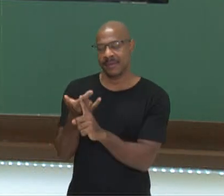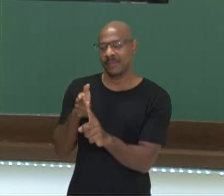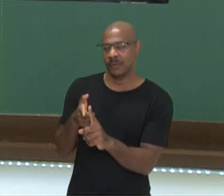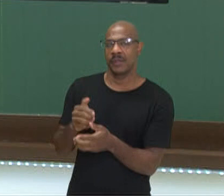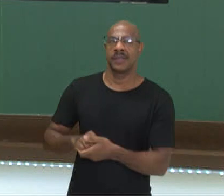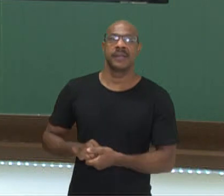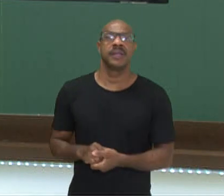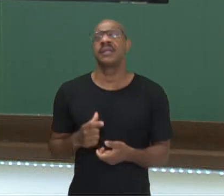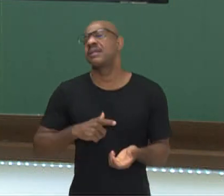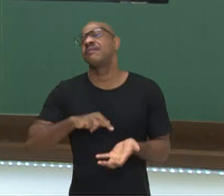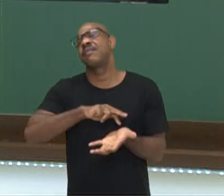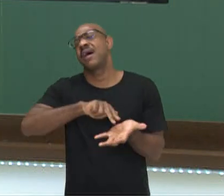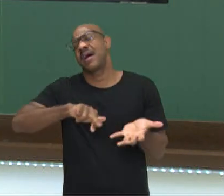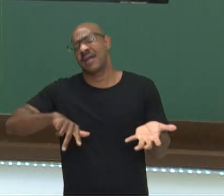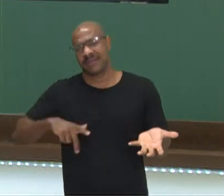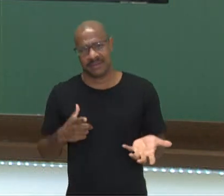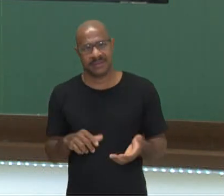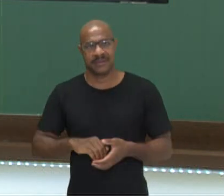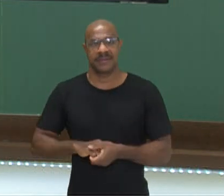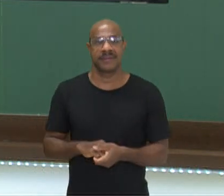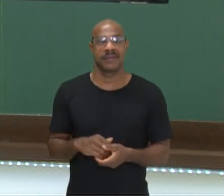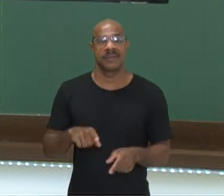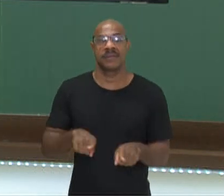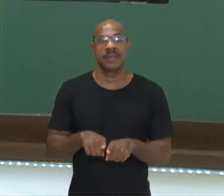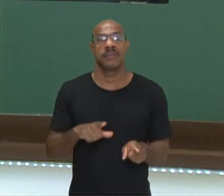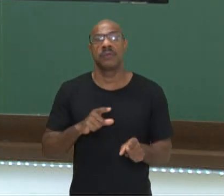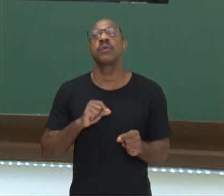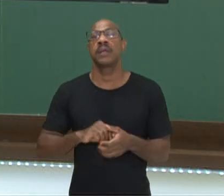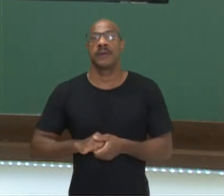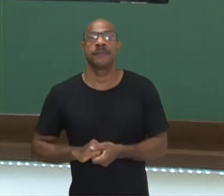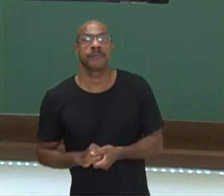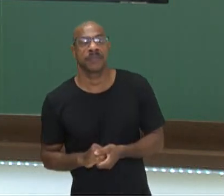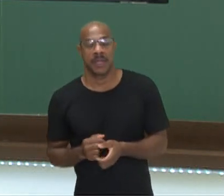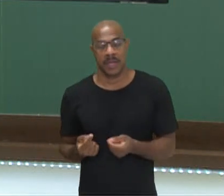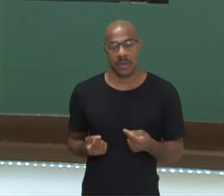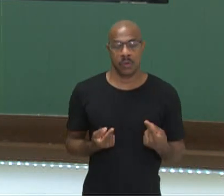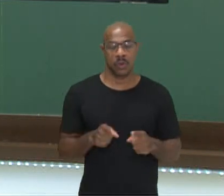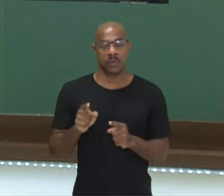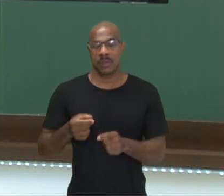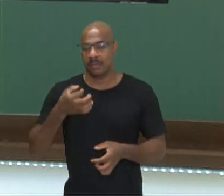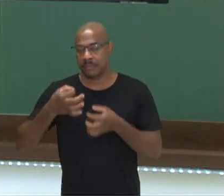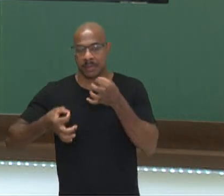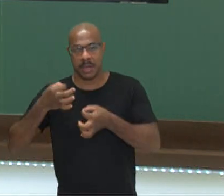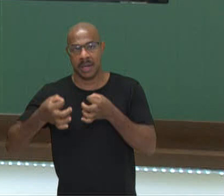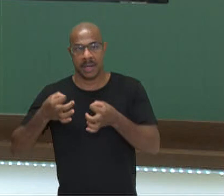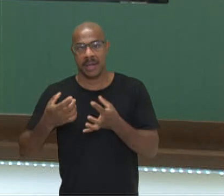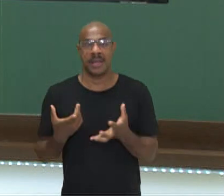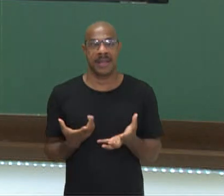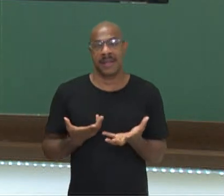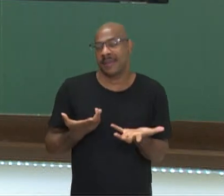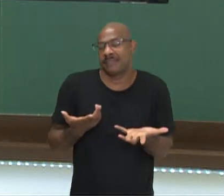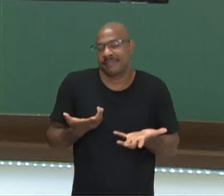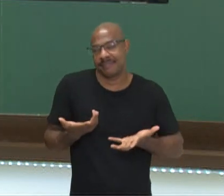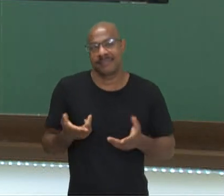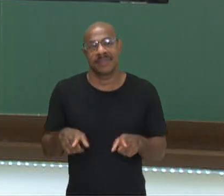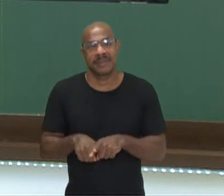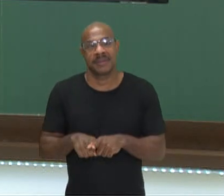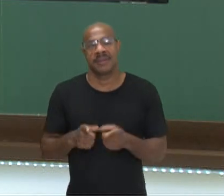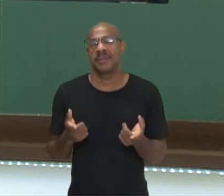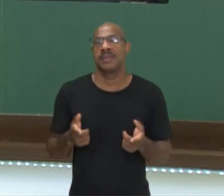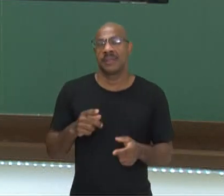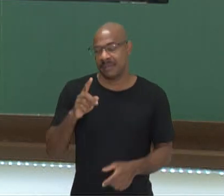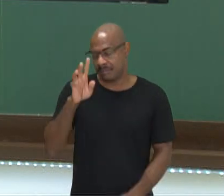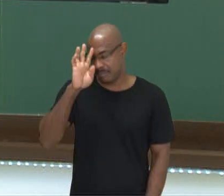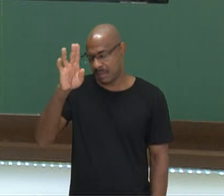ter pensado. E ainda temos um contra-argumento aqui, através da conscientização, através dessas medidas. Então, imagine um